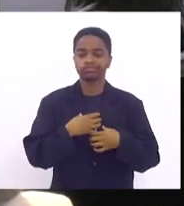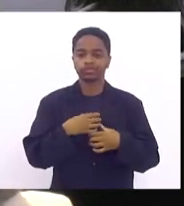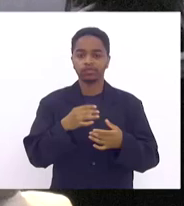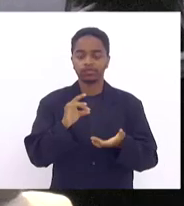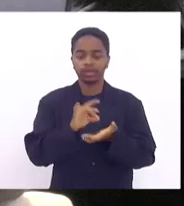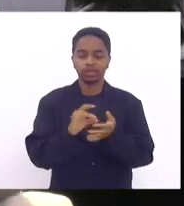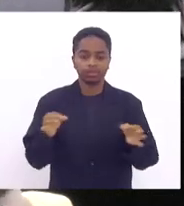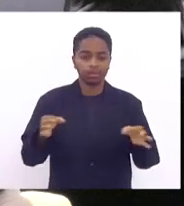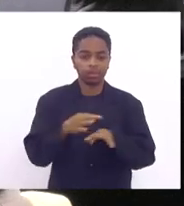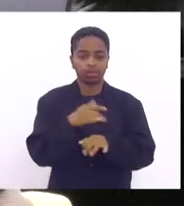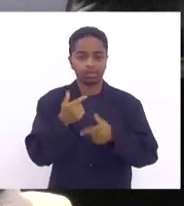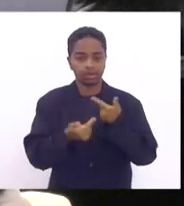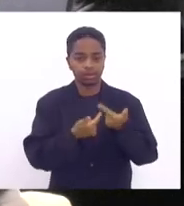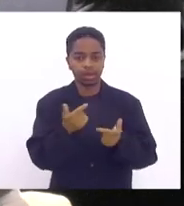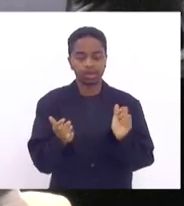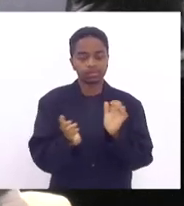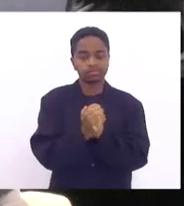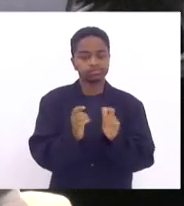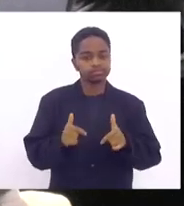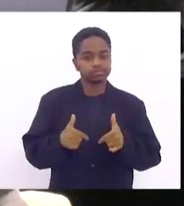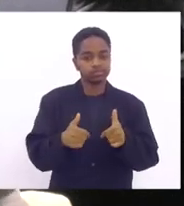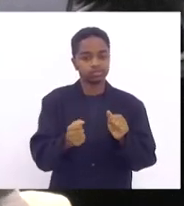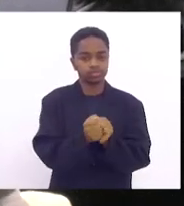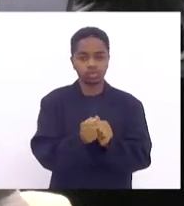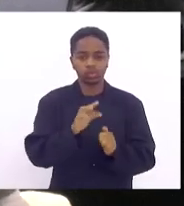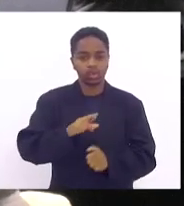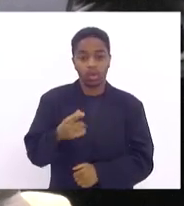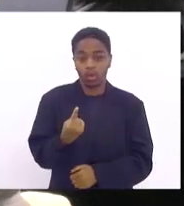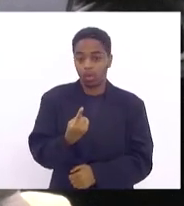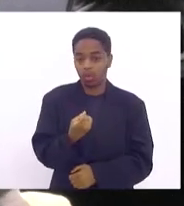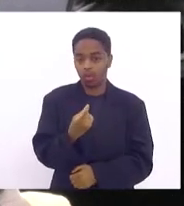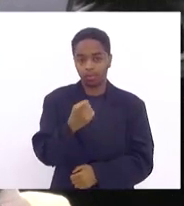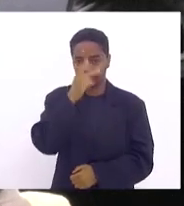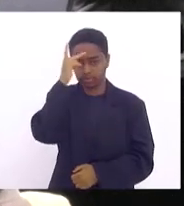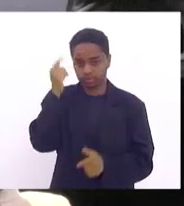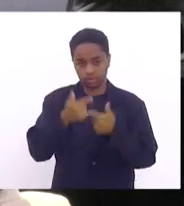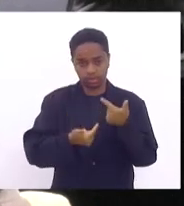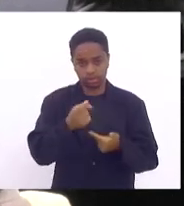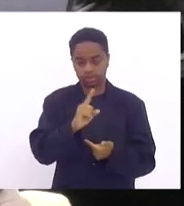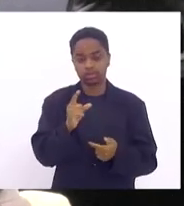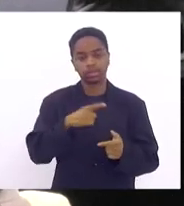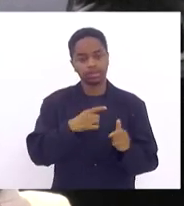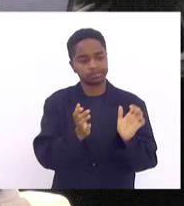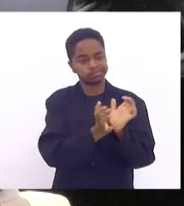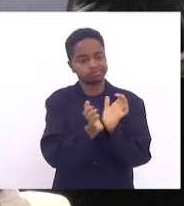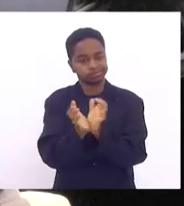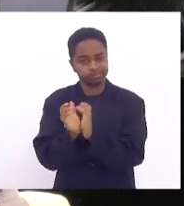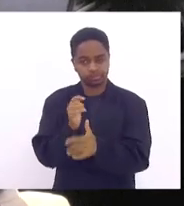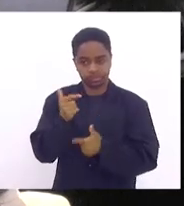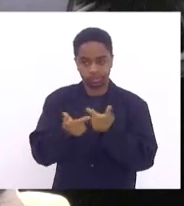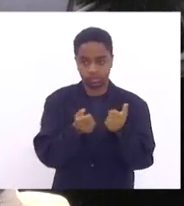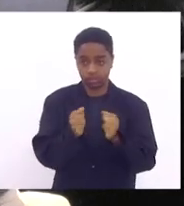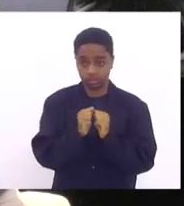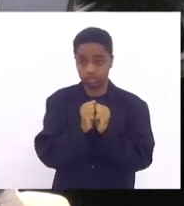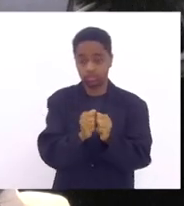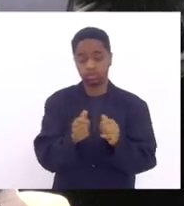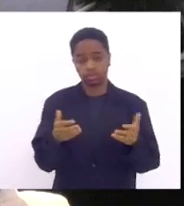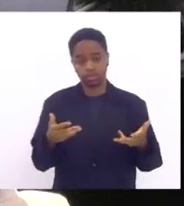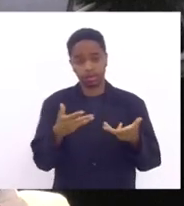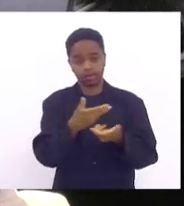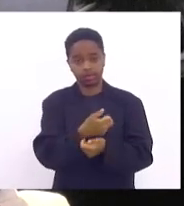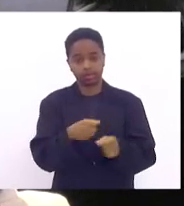de trabalho em equipe nada daqui foi feito por uma pessoa só esse é um trabalho conjunto maravilhoso onde eu tenho